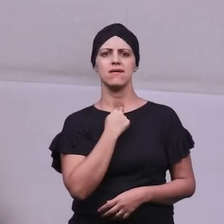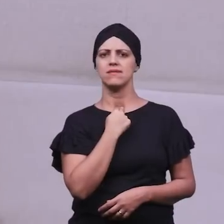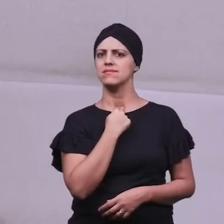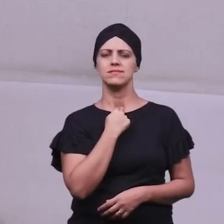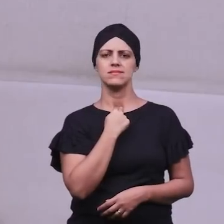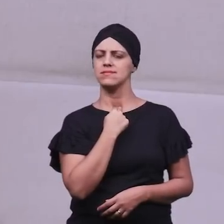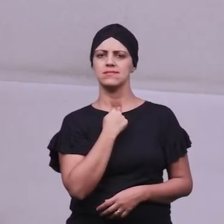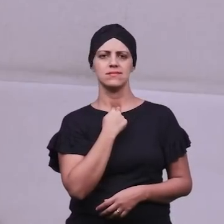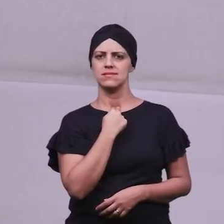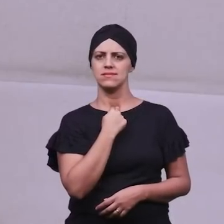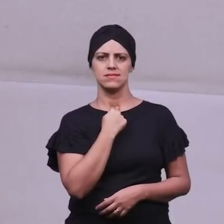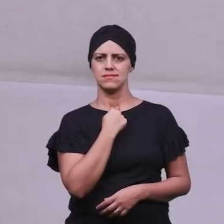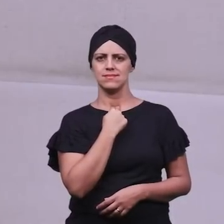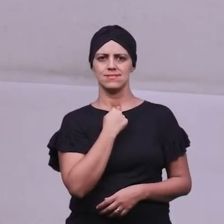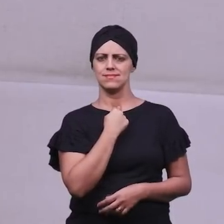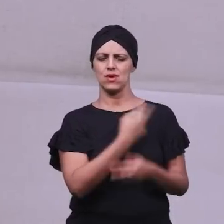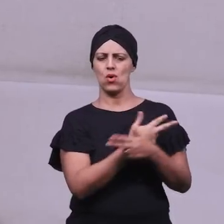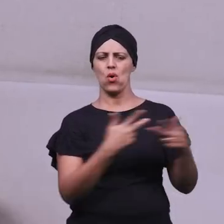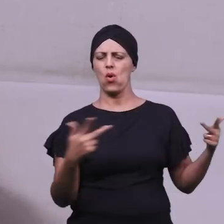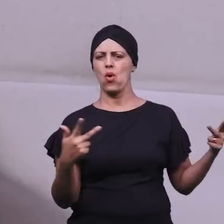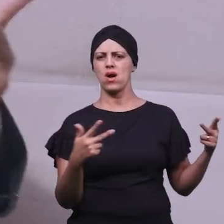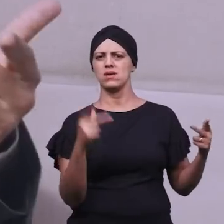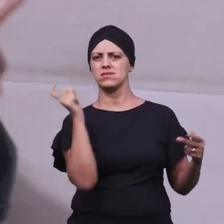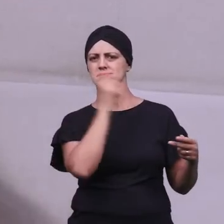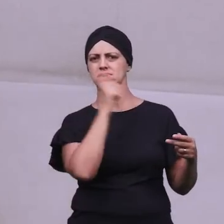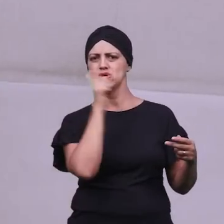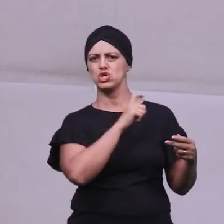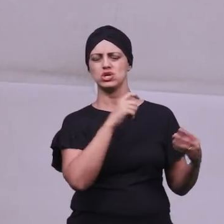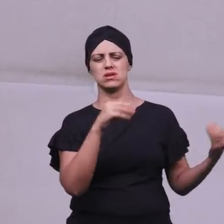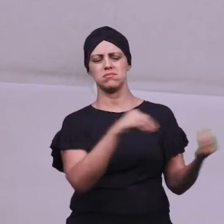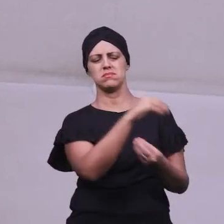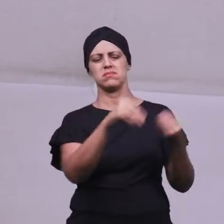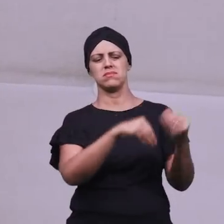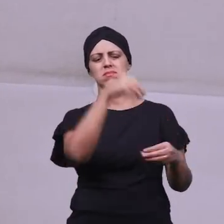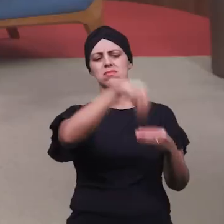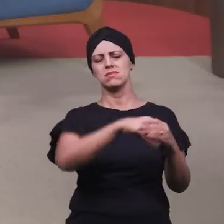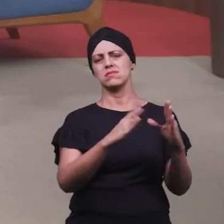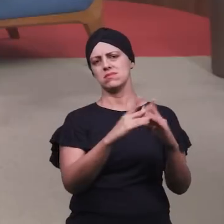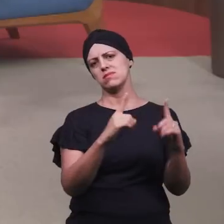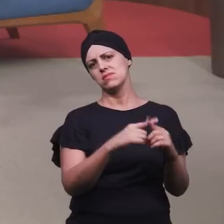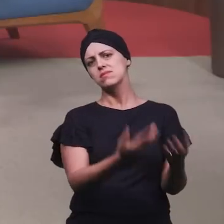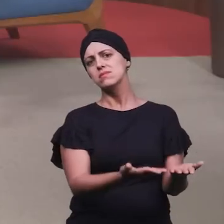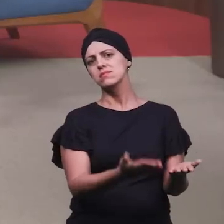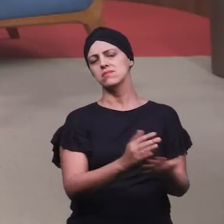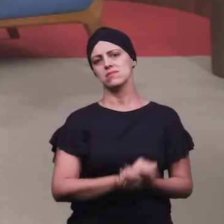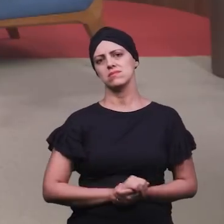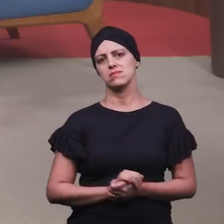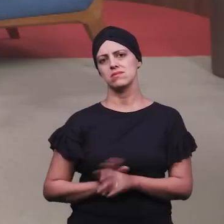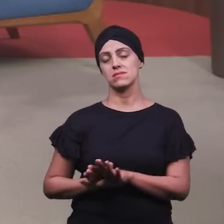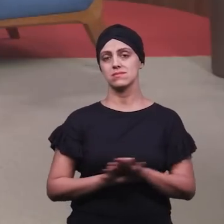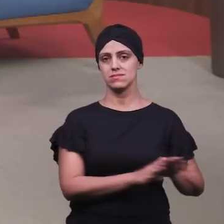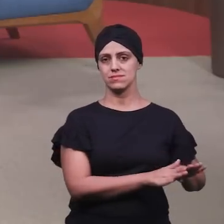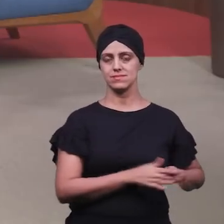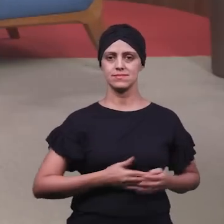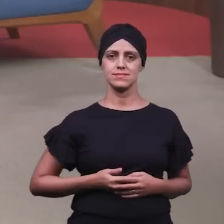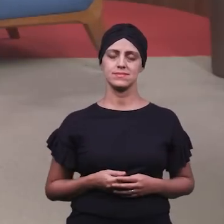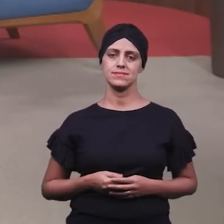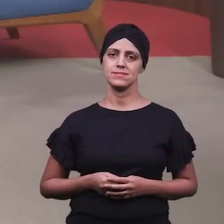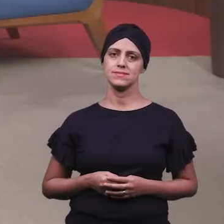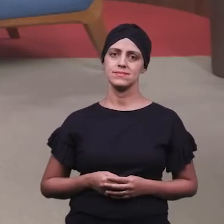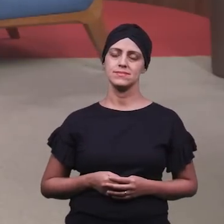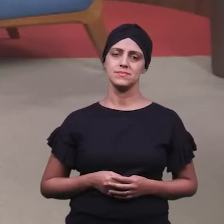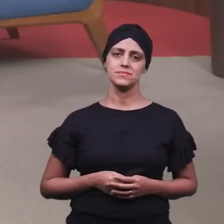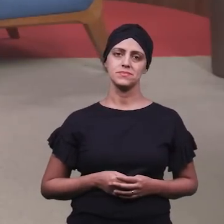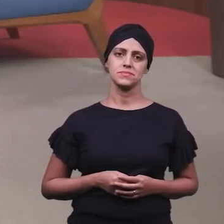e não o pão com aquelas heresias que estavam tentando introduzir na vida da igreja. Muito bom, muito bom. Bom, vamos lá.